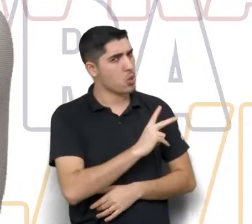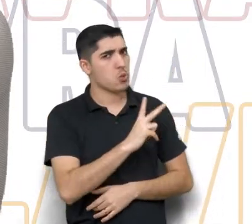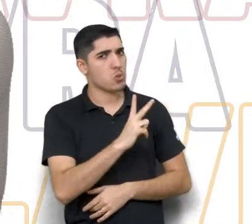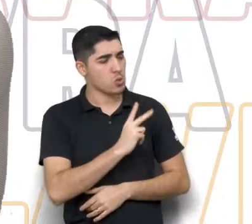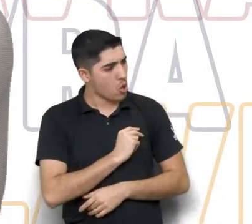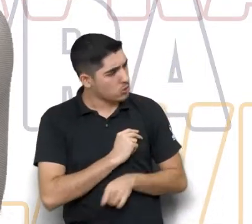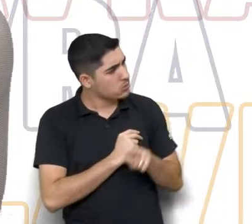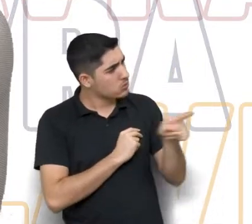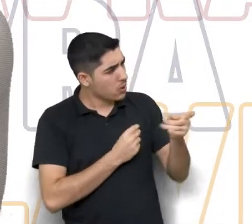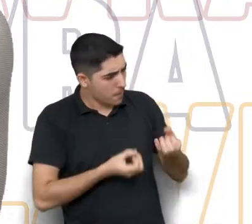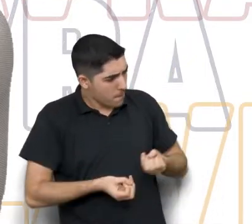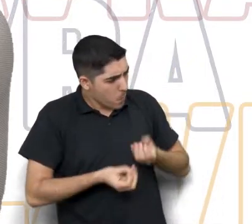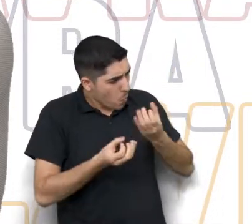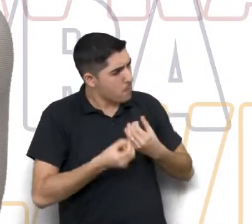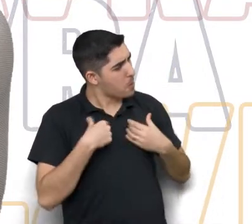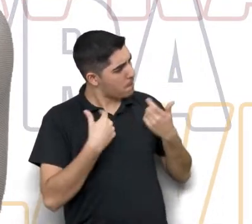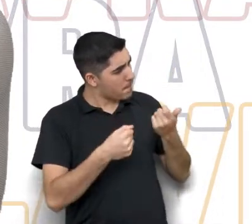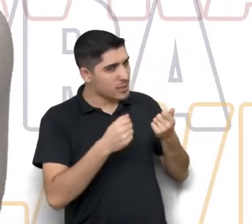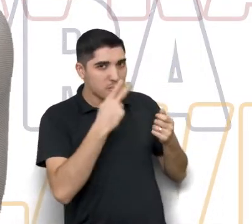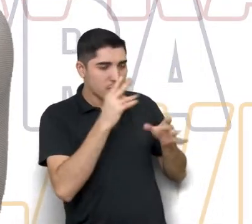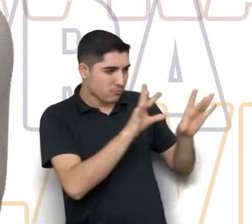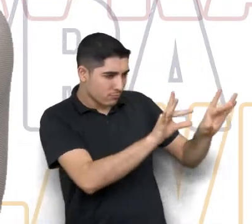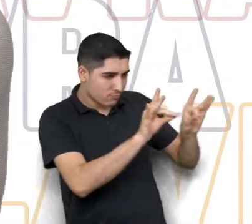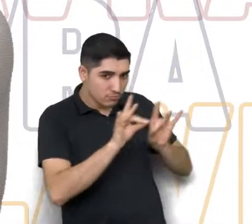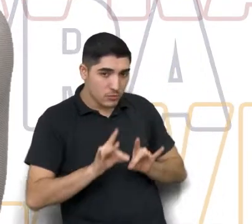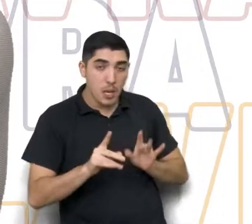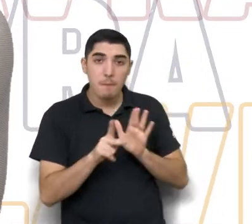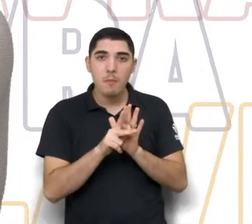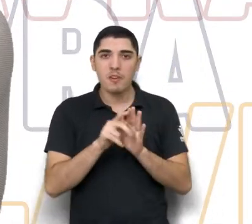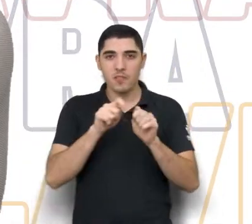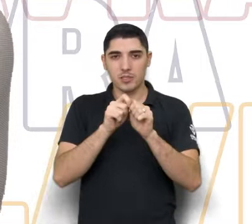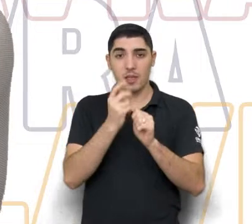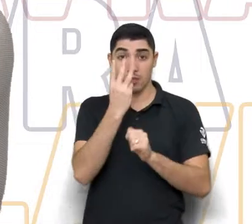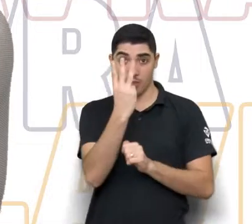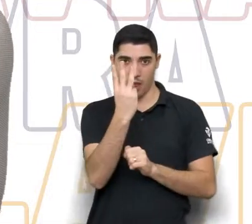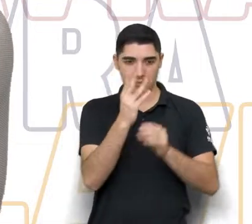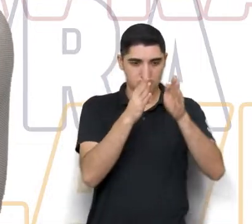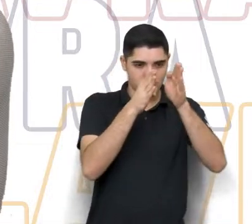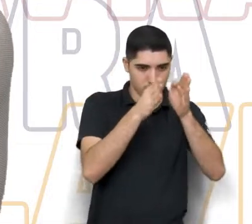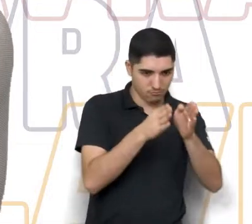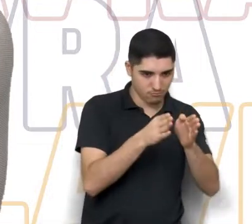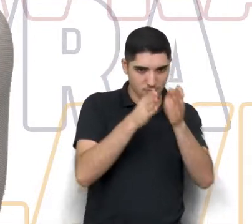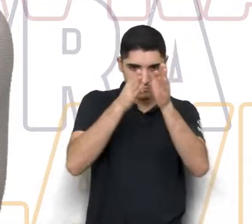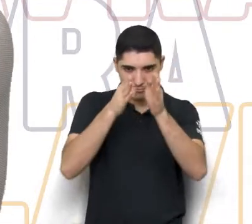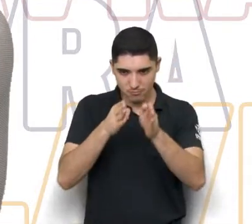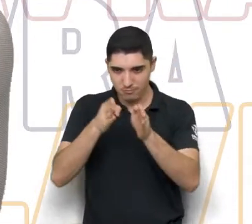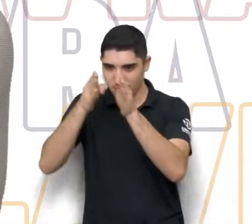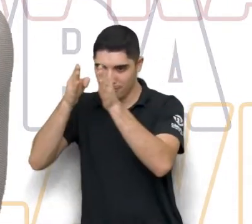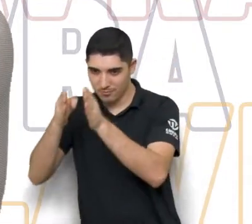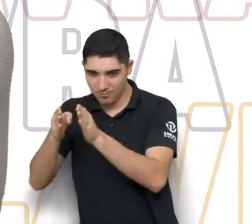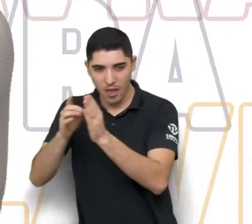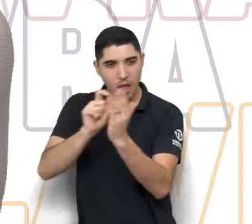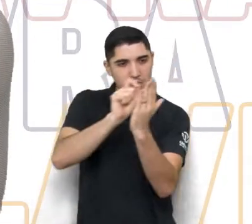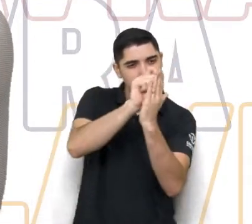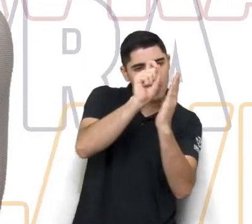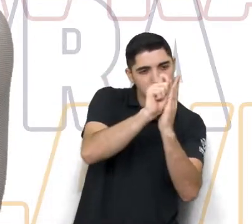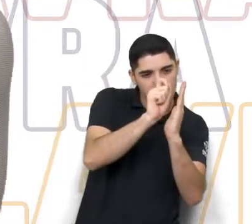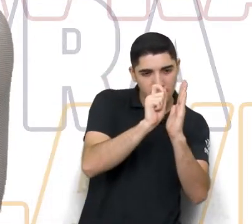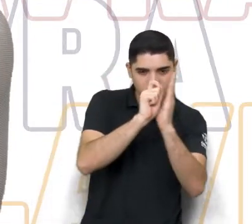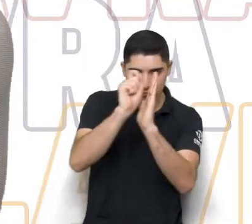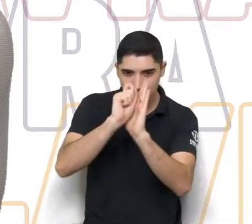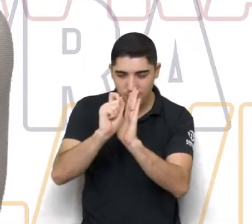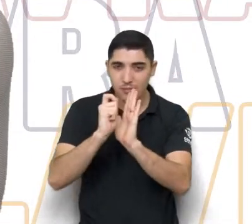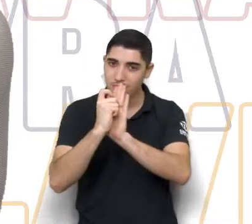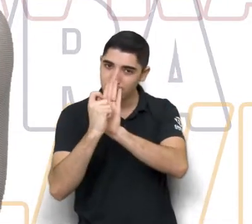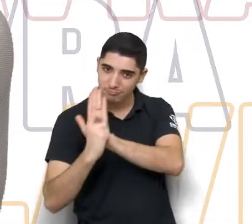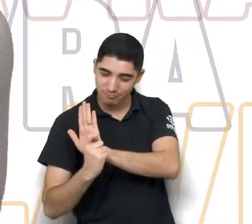me apropriar do seu poema. Ele fez um poema em 3 colunas e você pode fazer variações nas leituras do poema